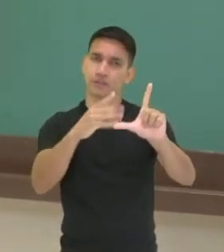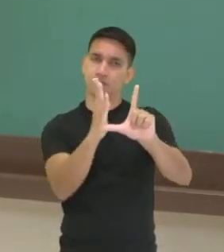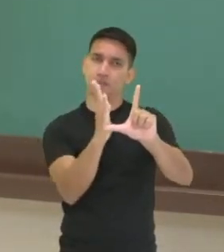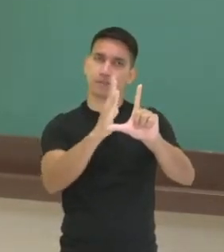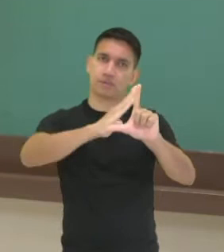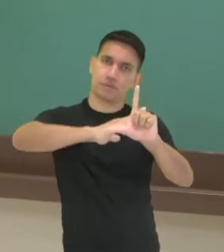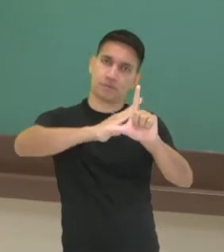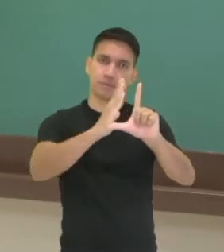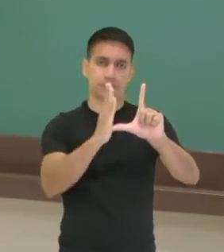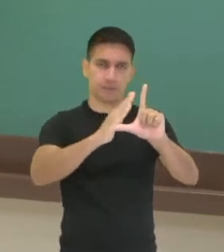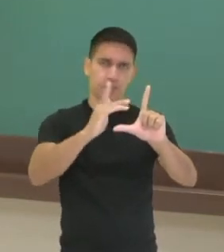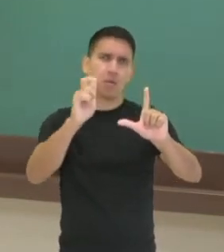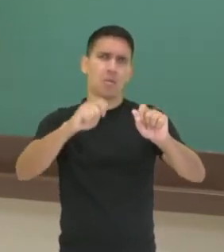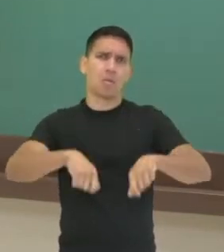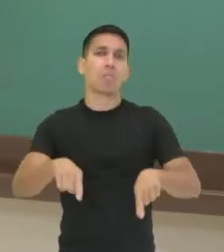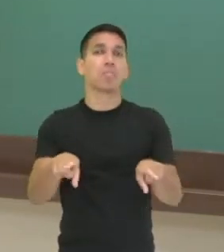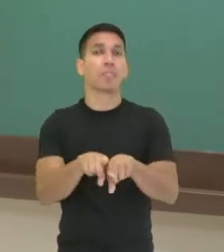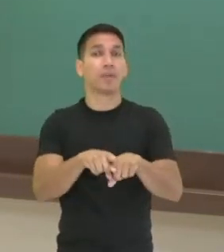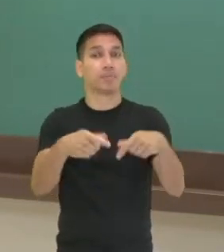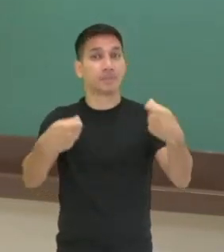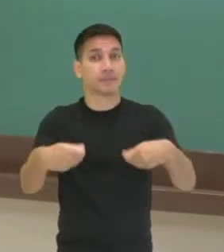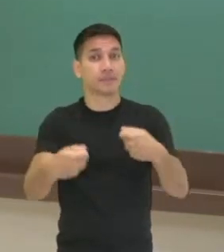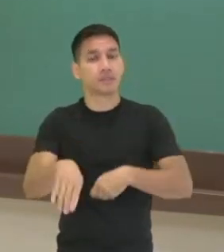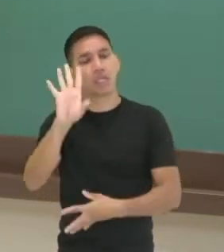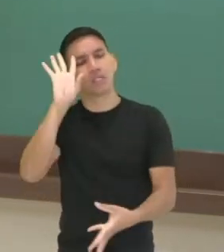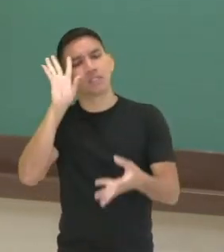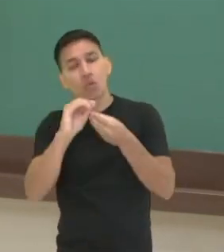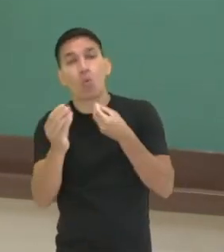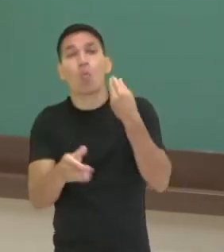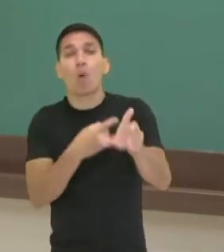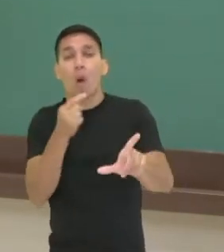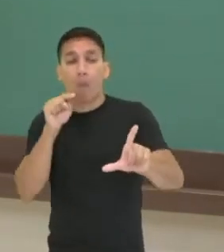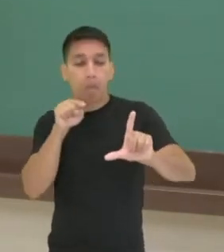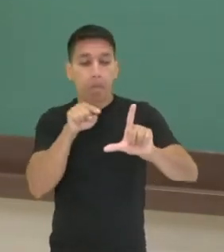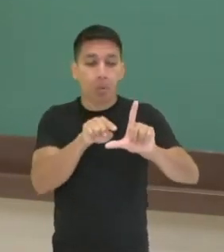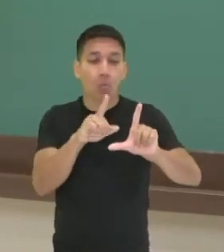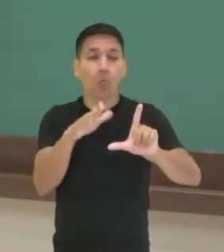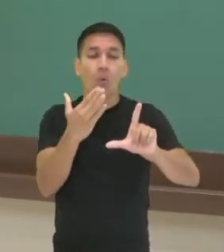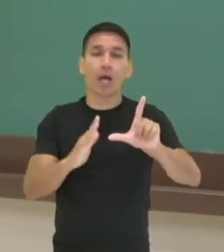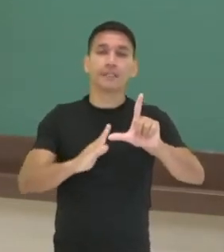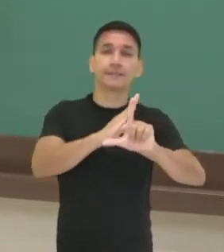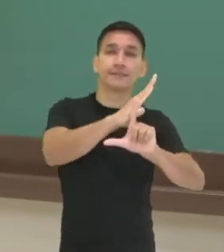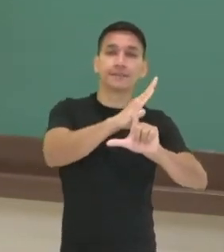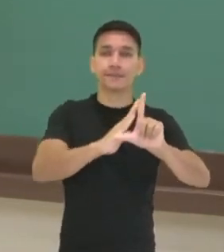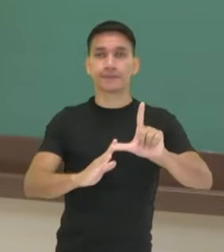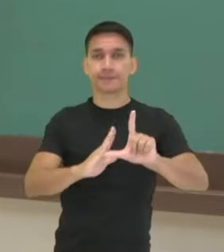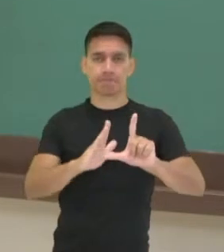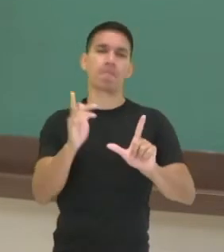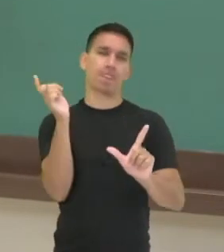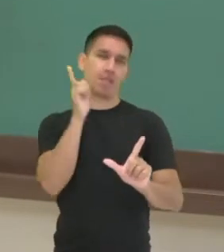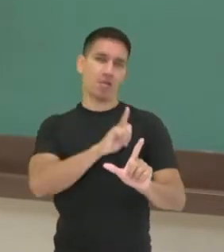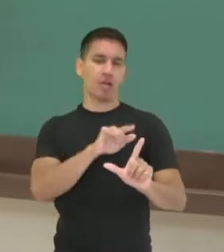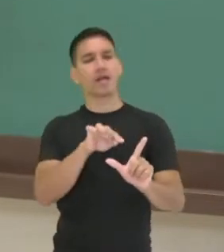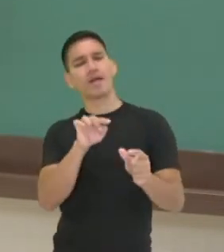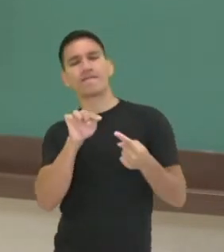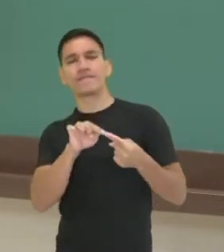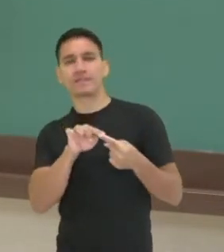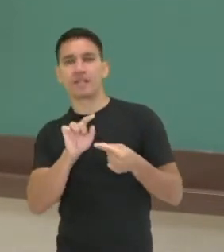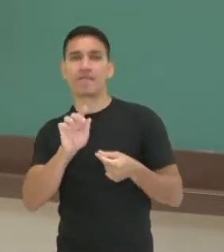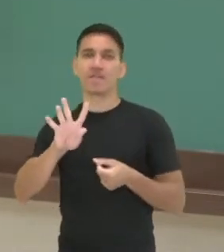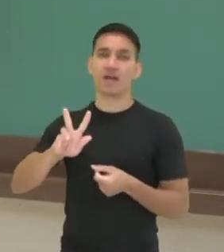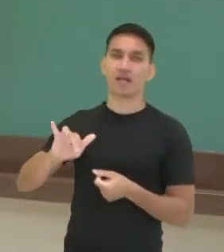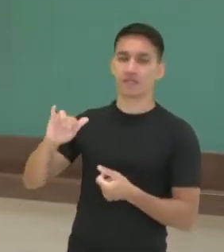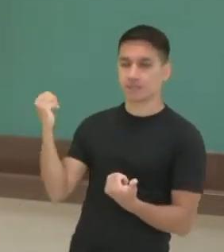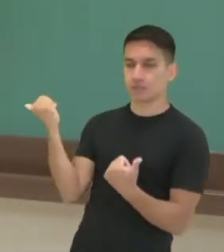abscissas. E precisamos conhecer um ponto dessa reta. Tranquilo? Tendo isso, a gente vai fazer a